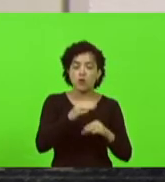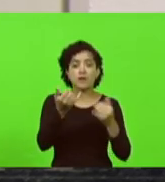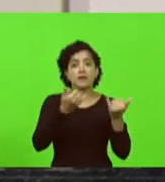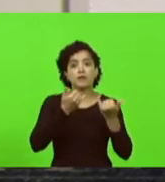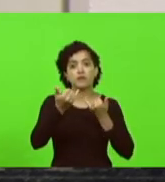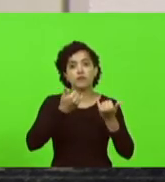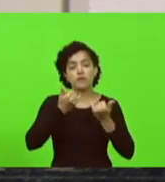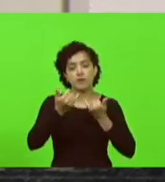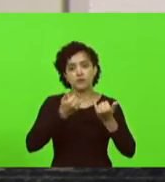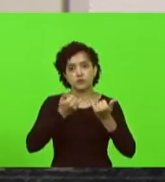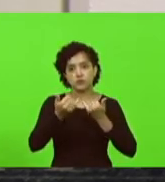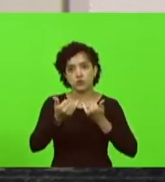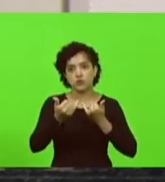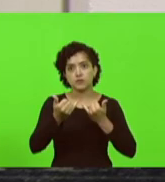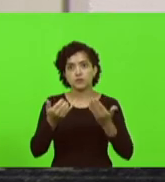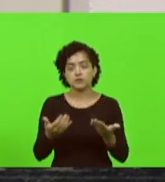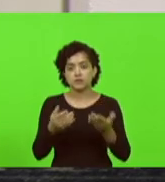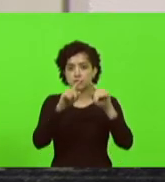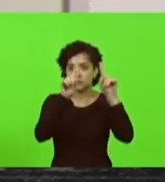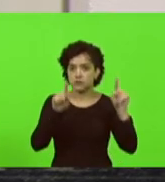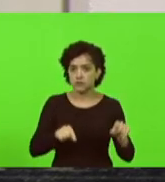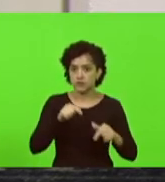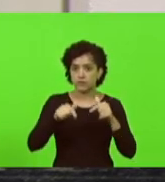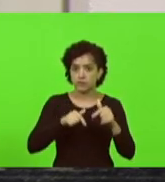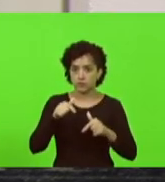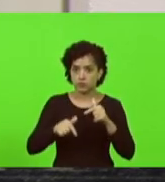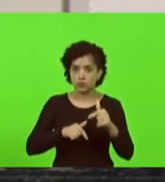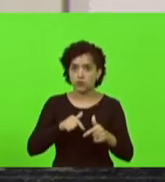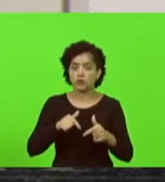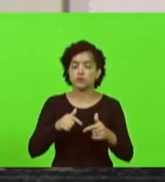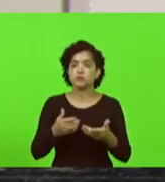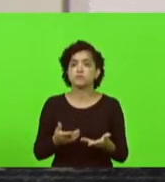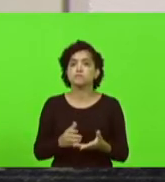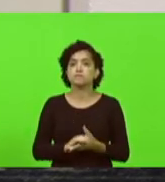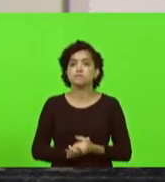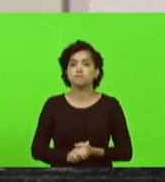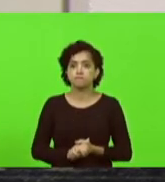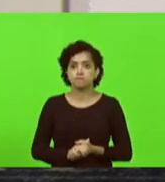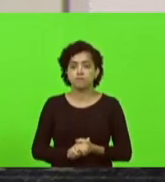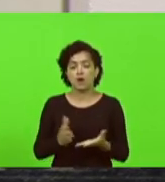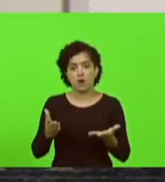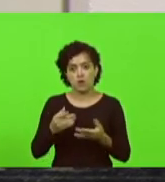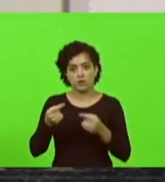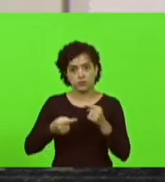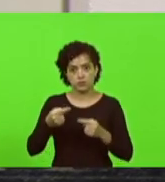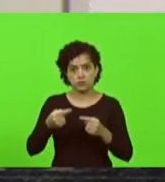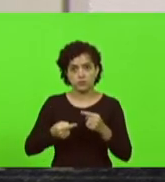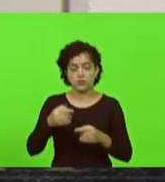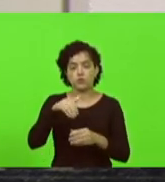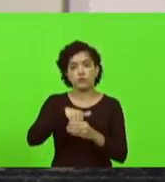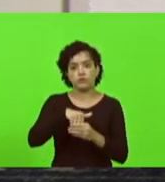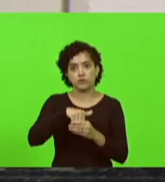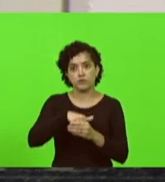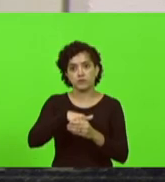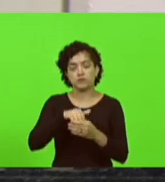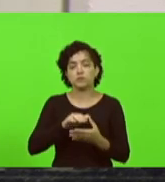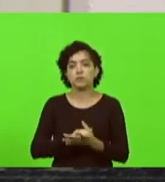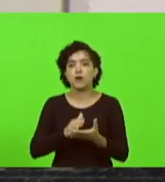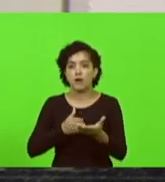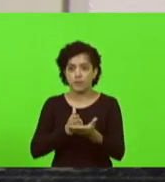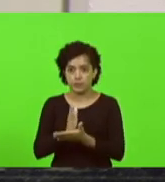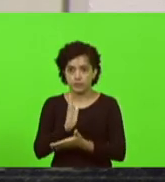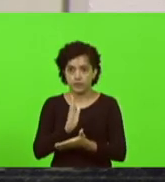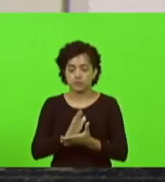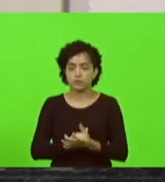informações acerca de servidores efetivos nomeados. Em discussão, em votação, aprovado.